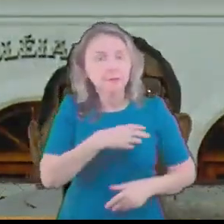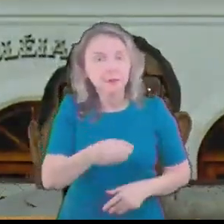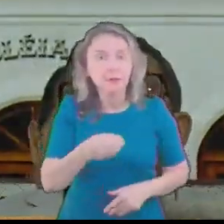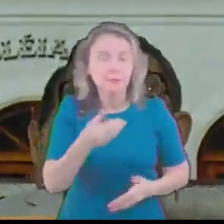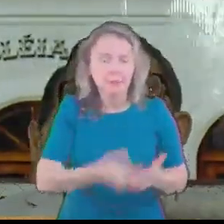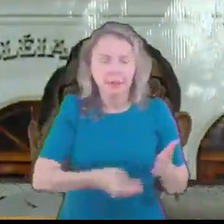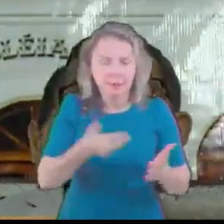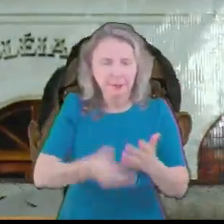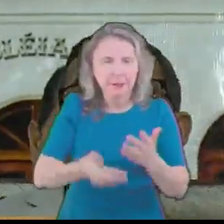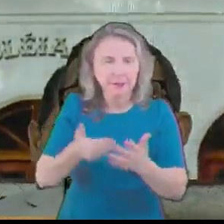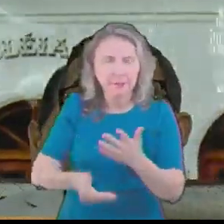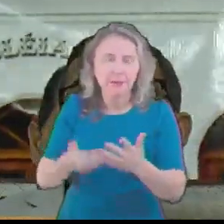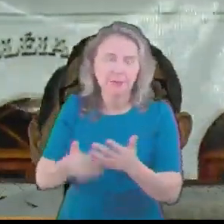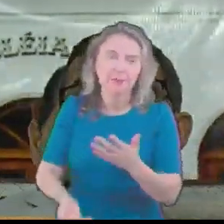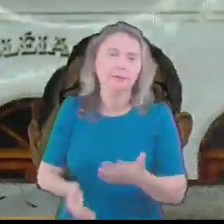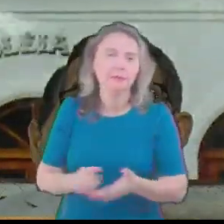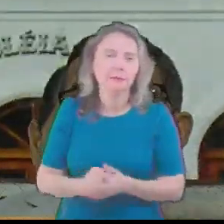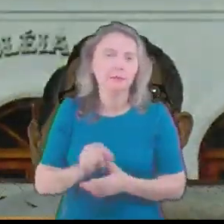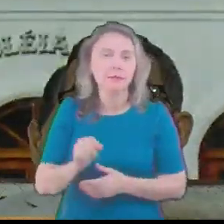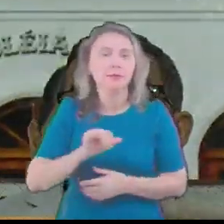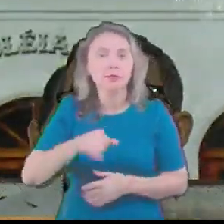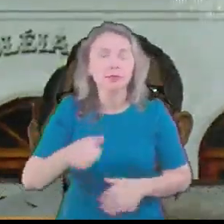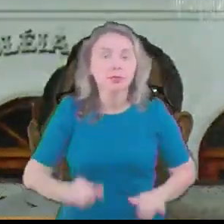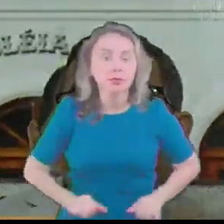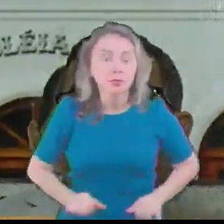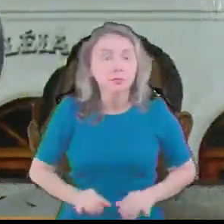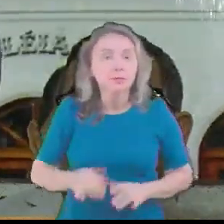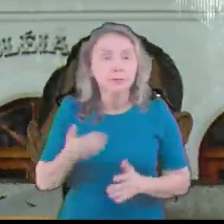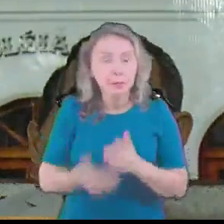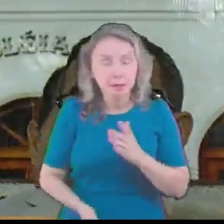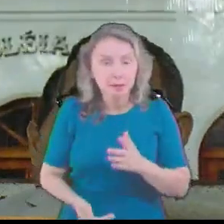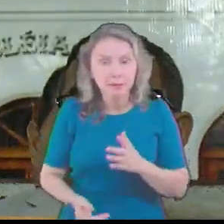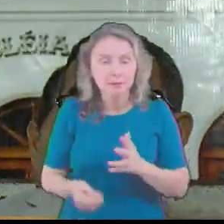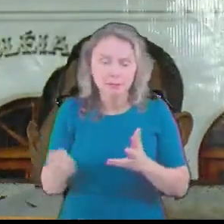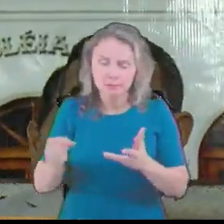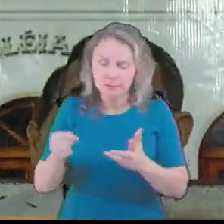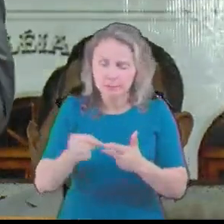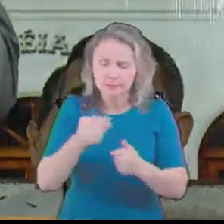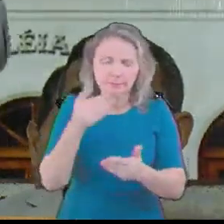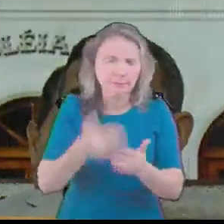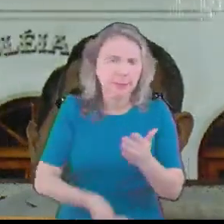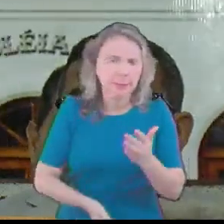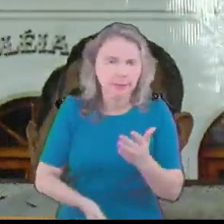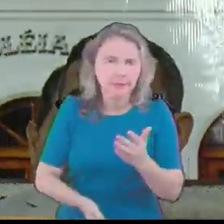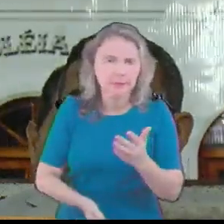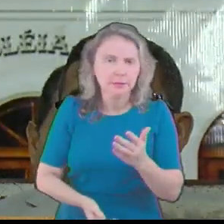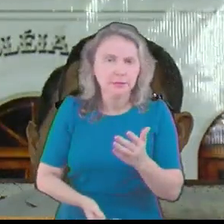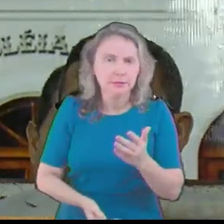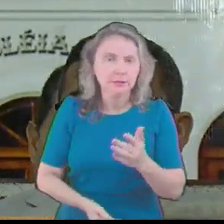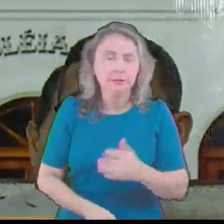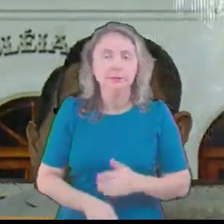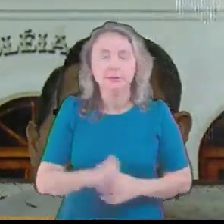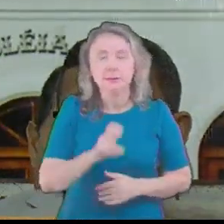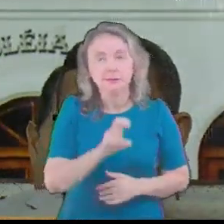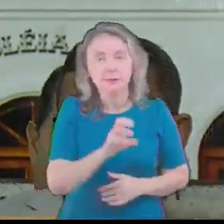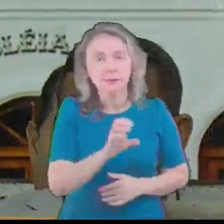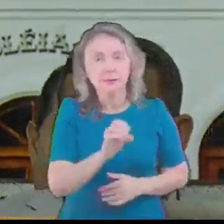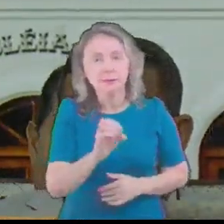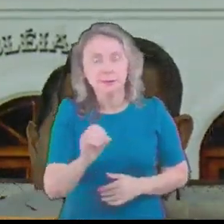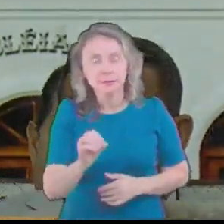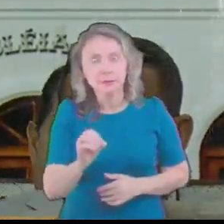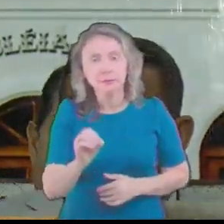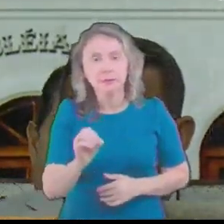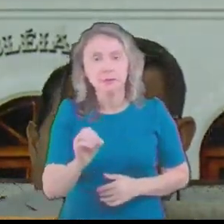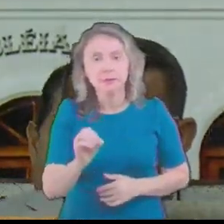dia só. O que é que Jó perde? Jó perdeu muitas coisas, irmãos. Jó perdeu 500 juntas de